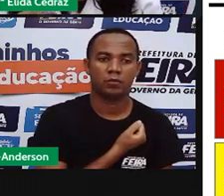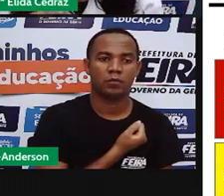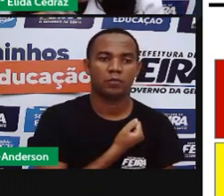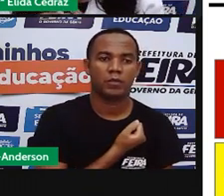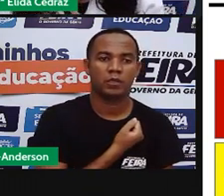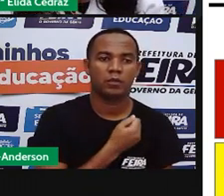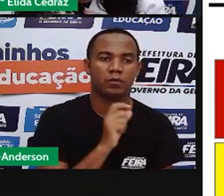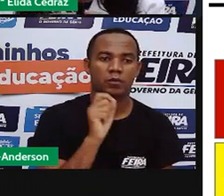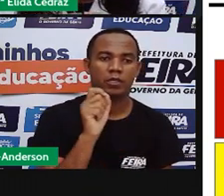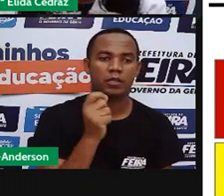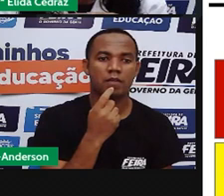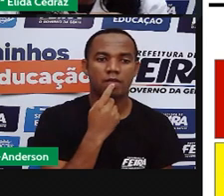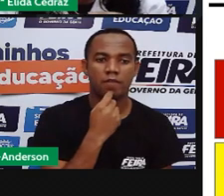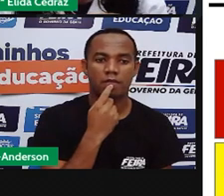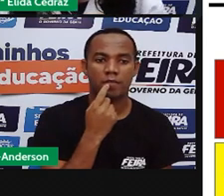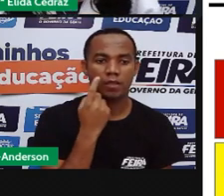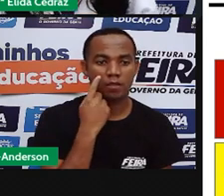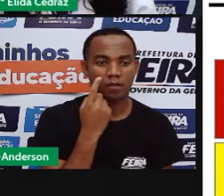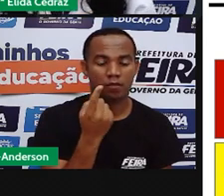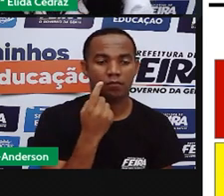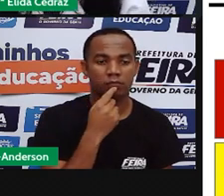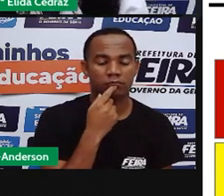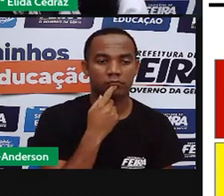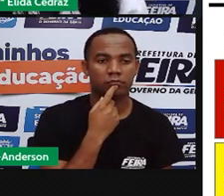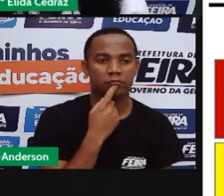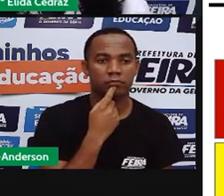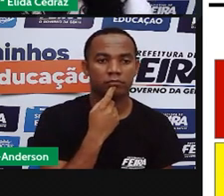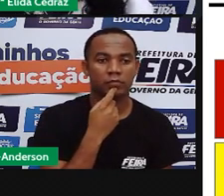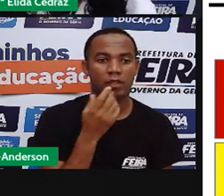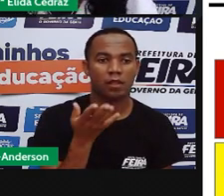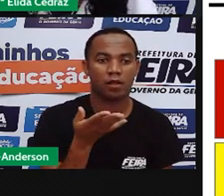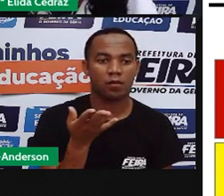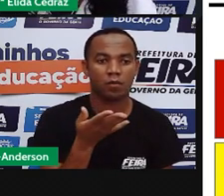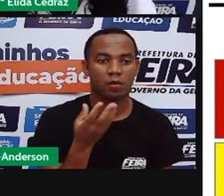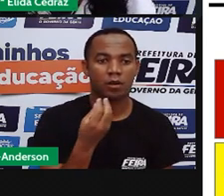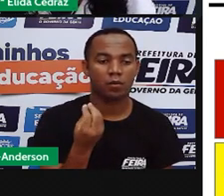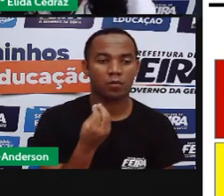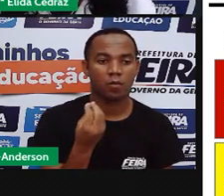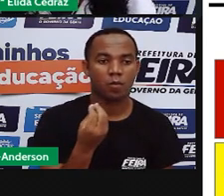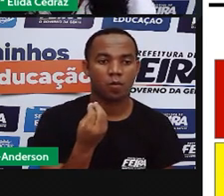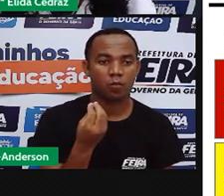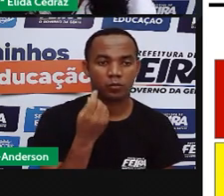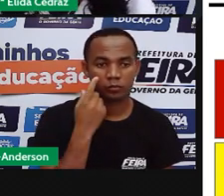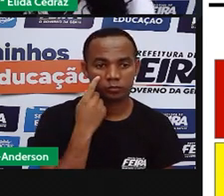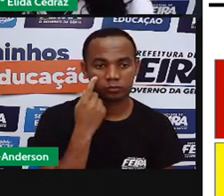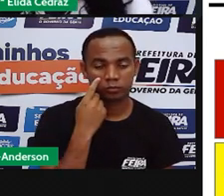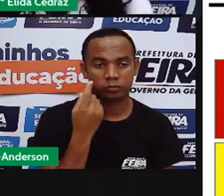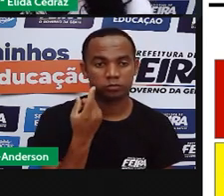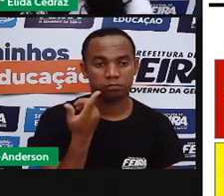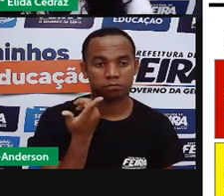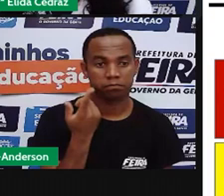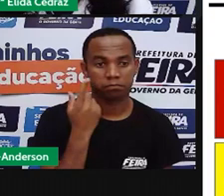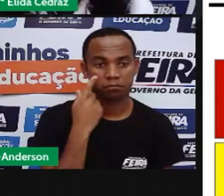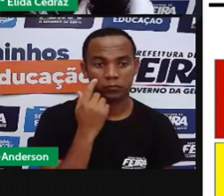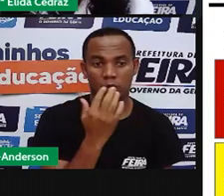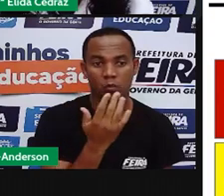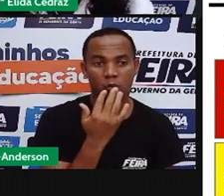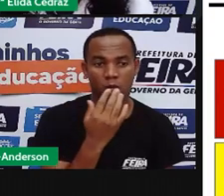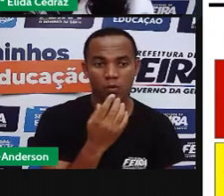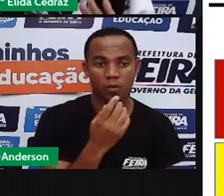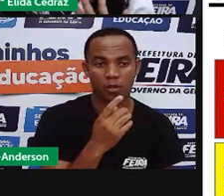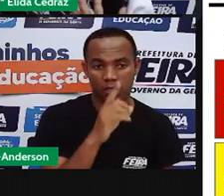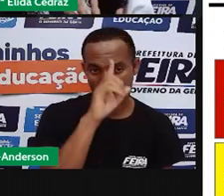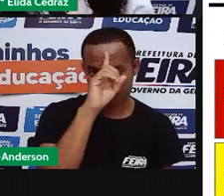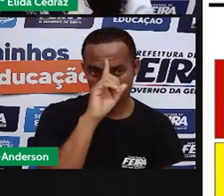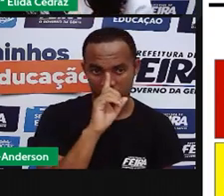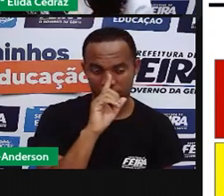estão bem ajustadinhas. E agora, qual a cor sobrou para a gente trabalhar? A cor azul,